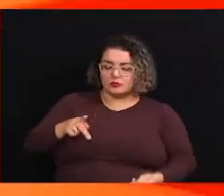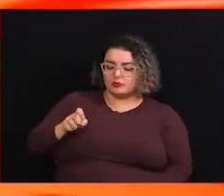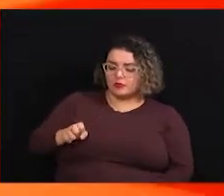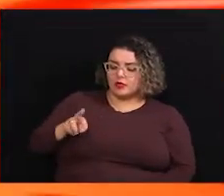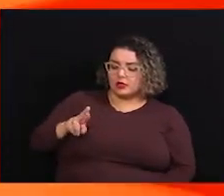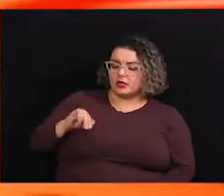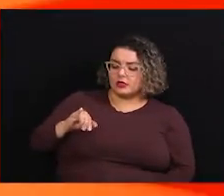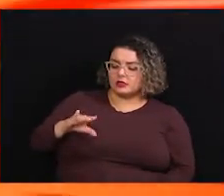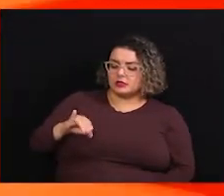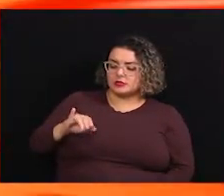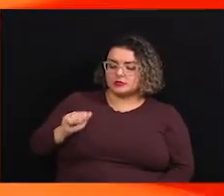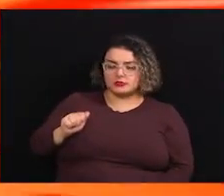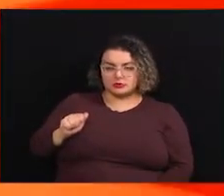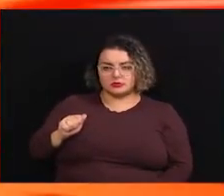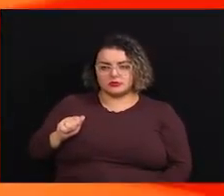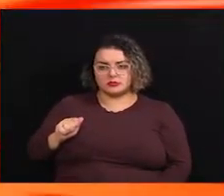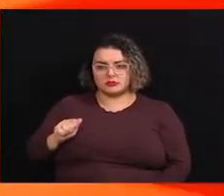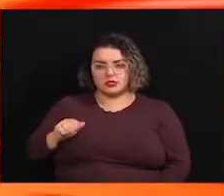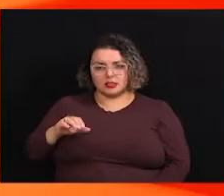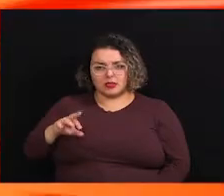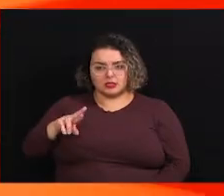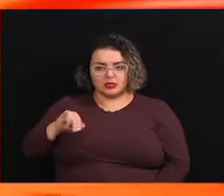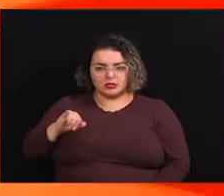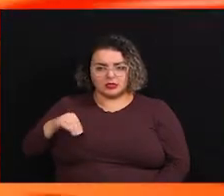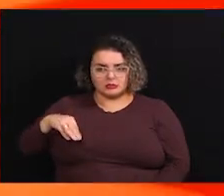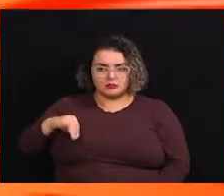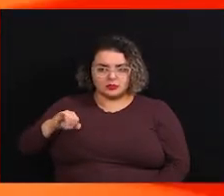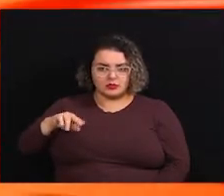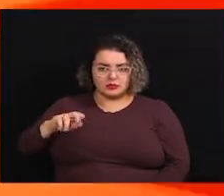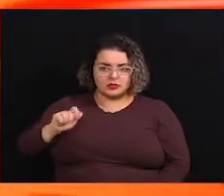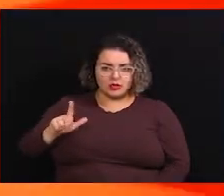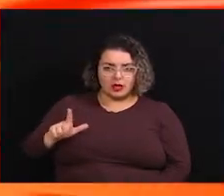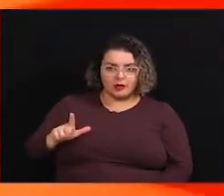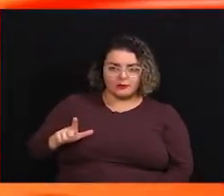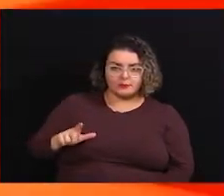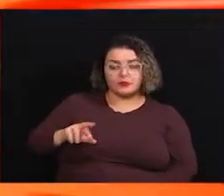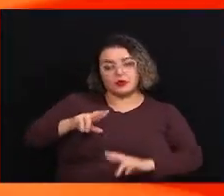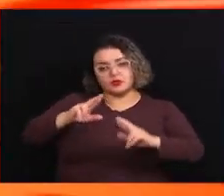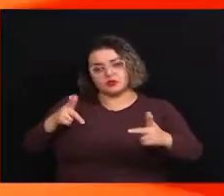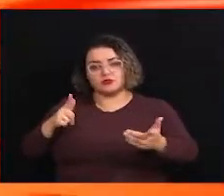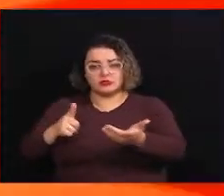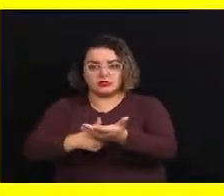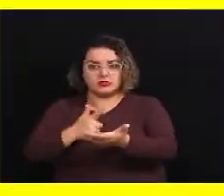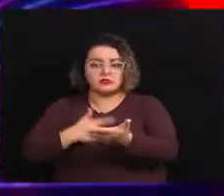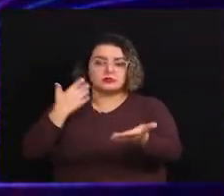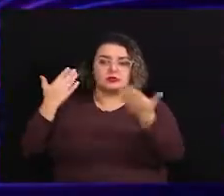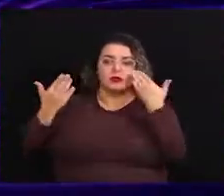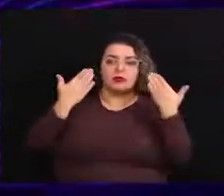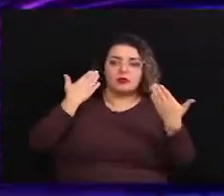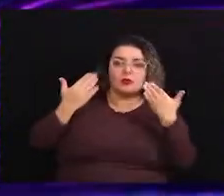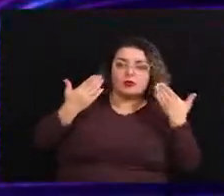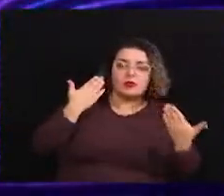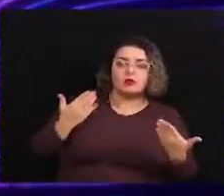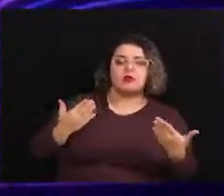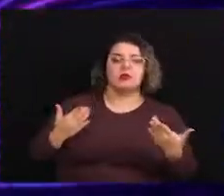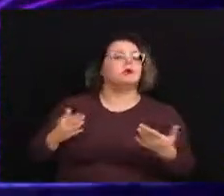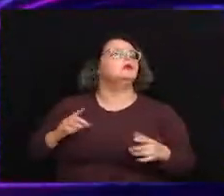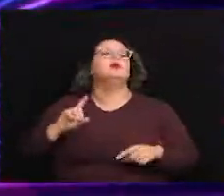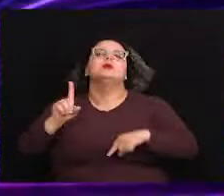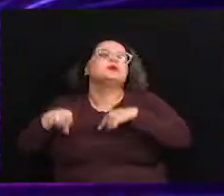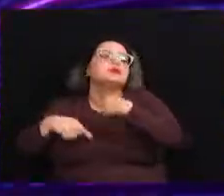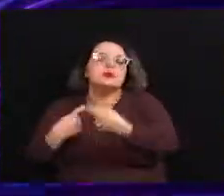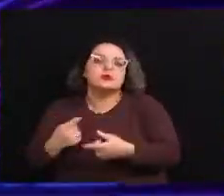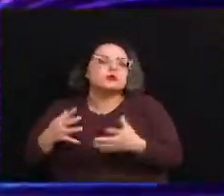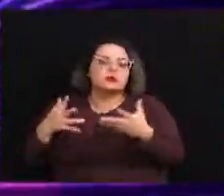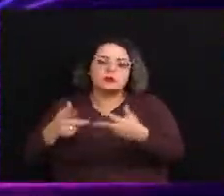perícia criminal. Com exceção do Ícaro, que é totalmente psicológico, suspense, os outros são